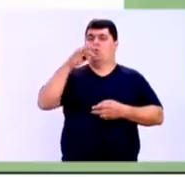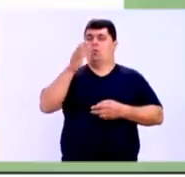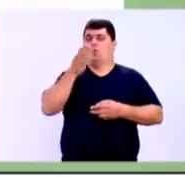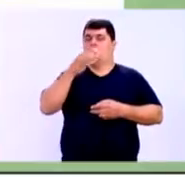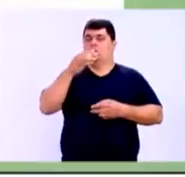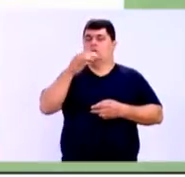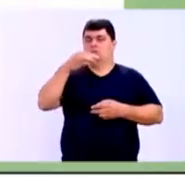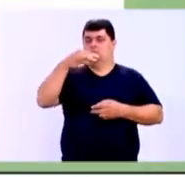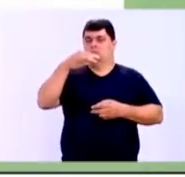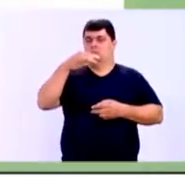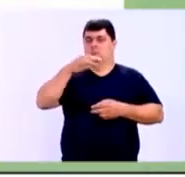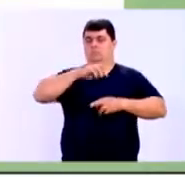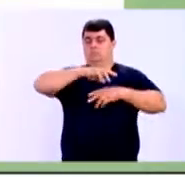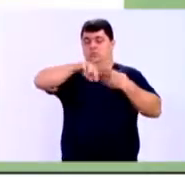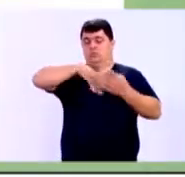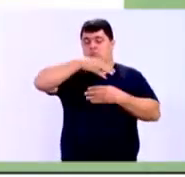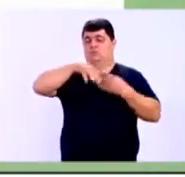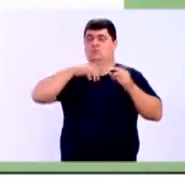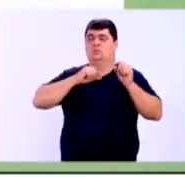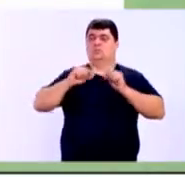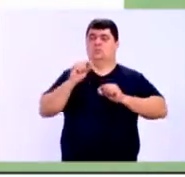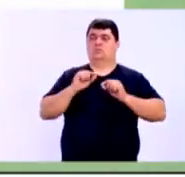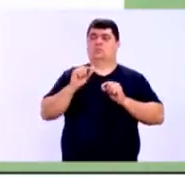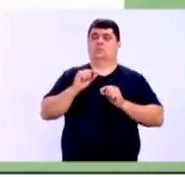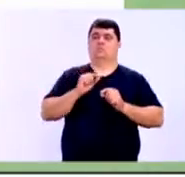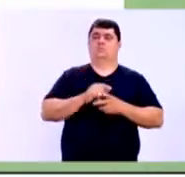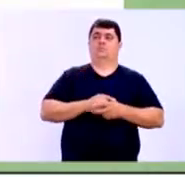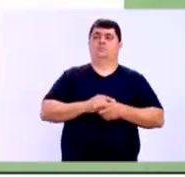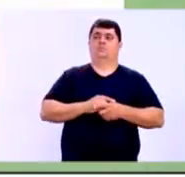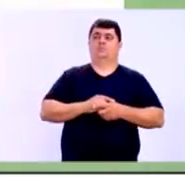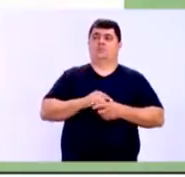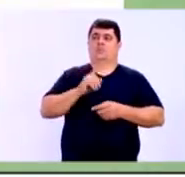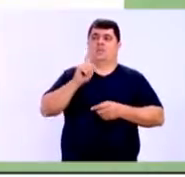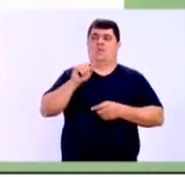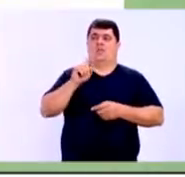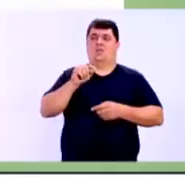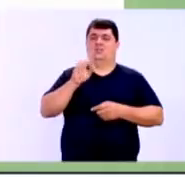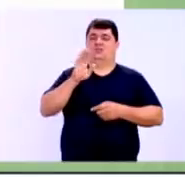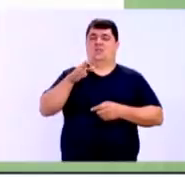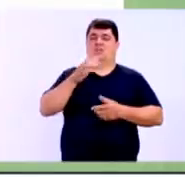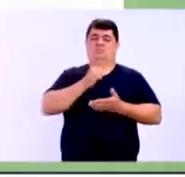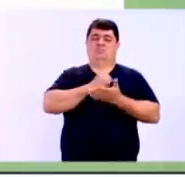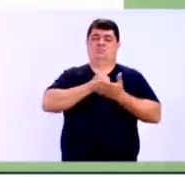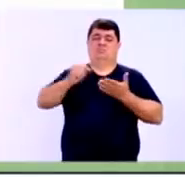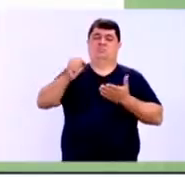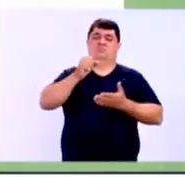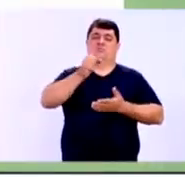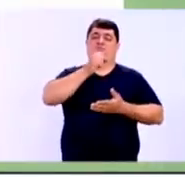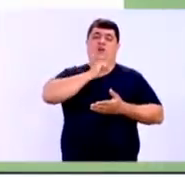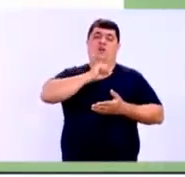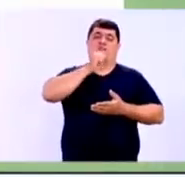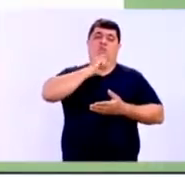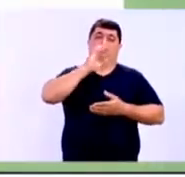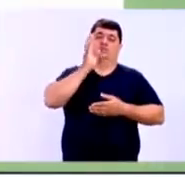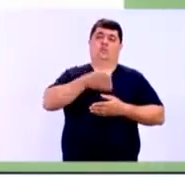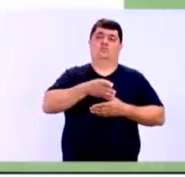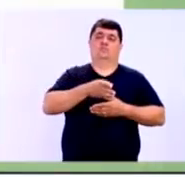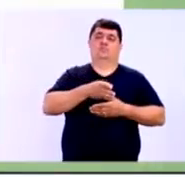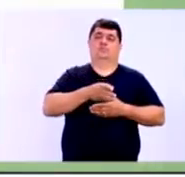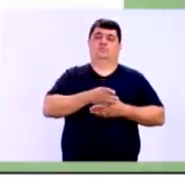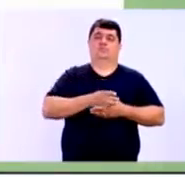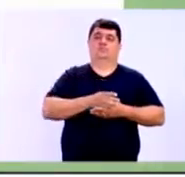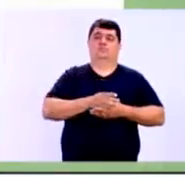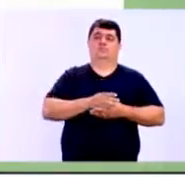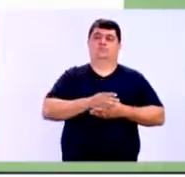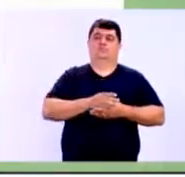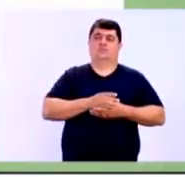mercadorias mistas, esse método caiu em desuso. Ou seja, a